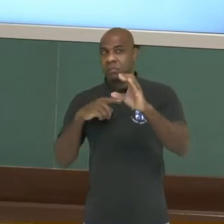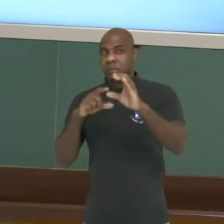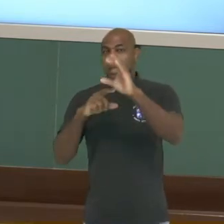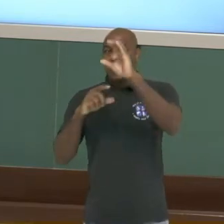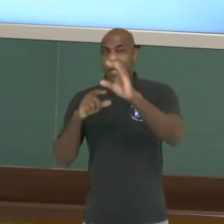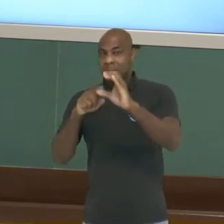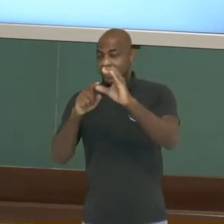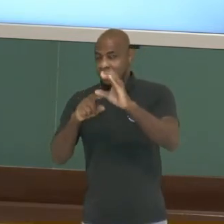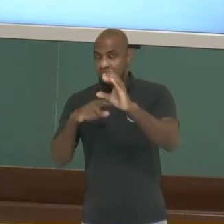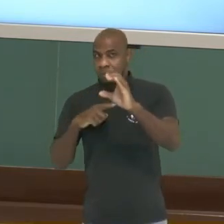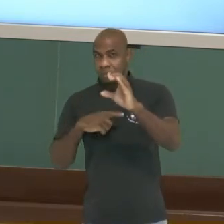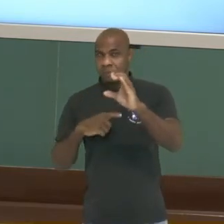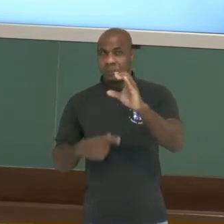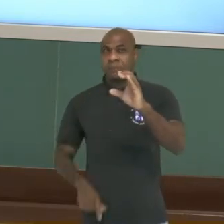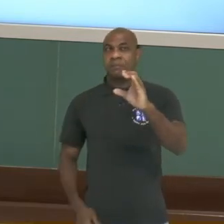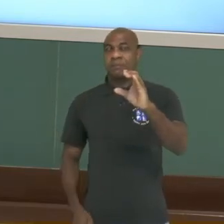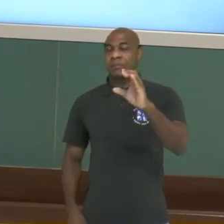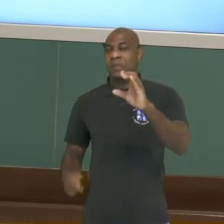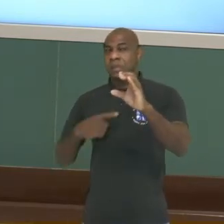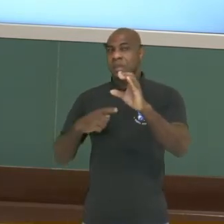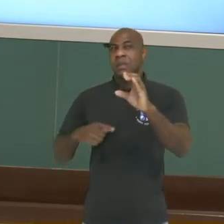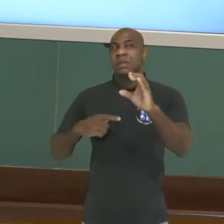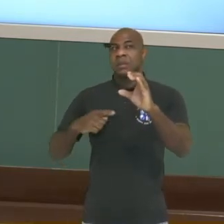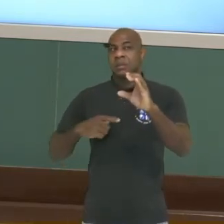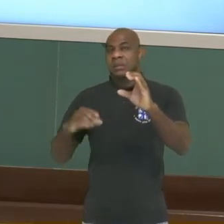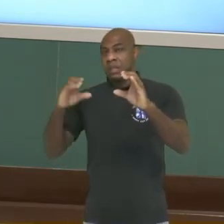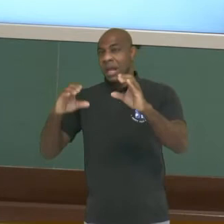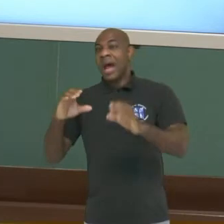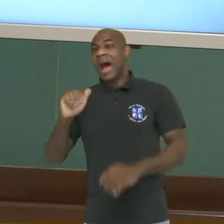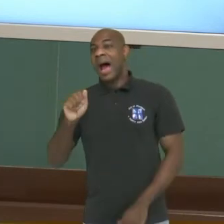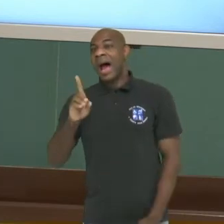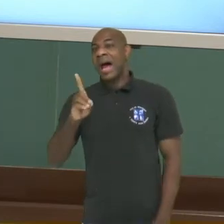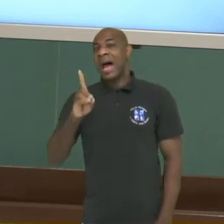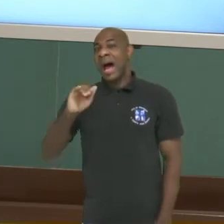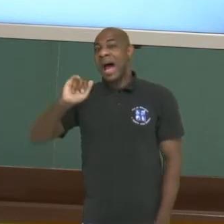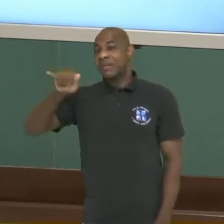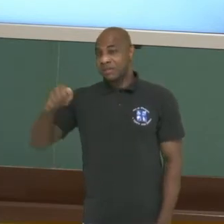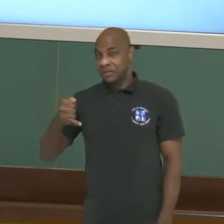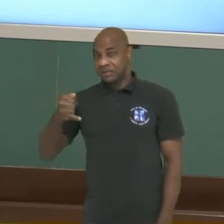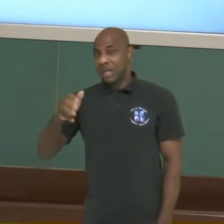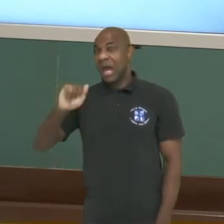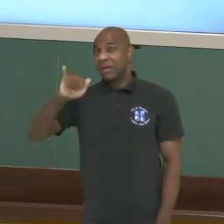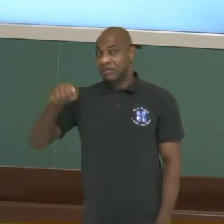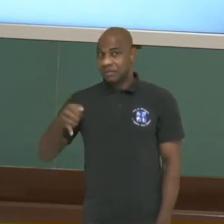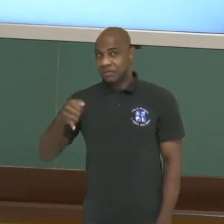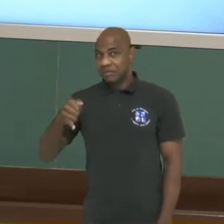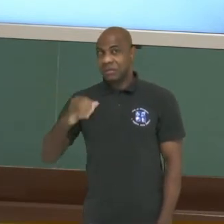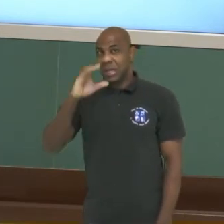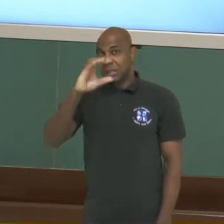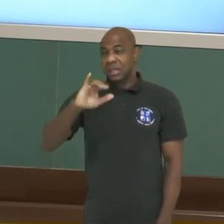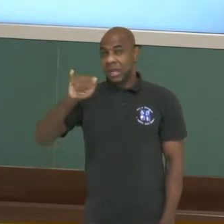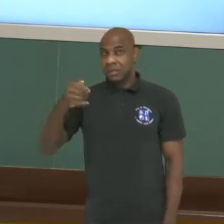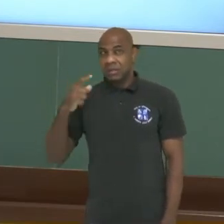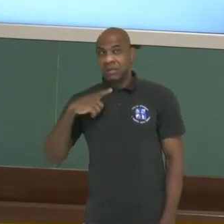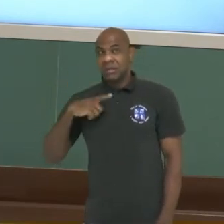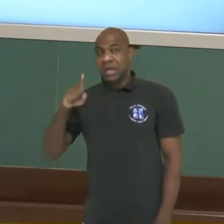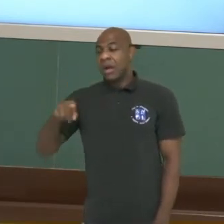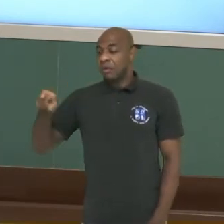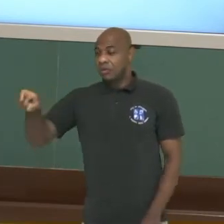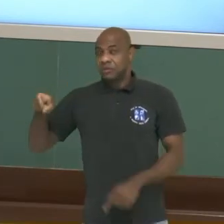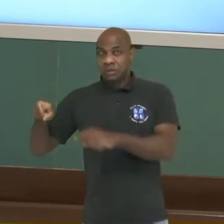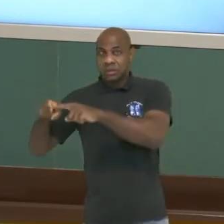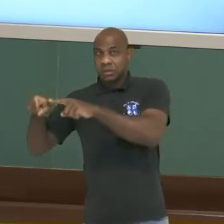a formar o ângulo, nós chamamos de cateto adjacente. Cateto adjacente vai ser quem? Vai ser o